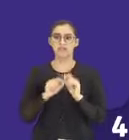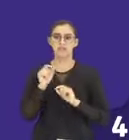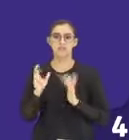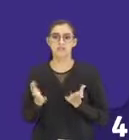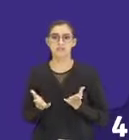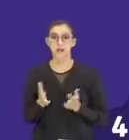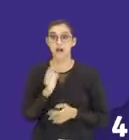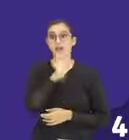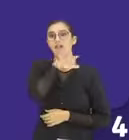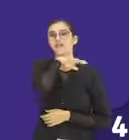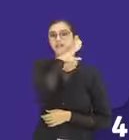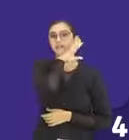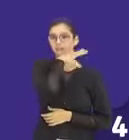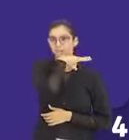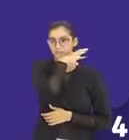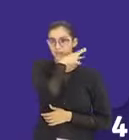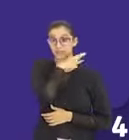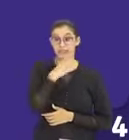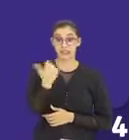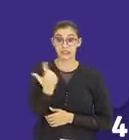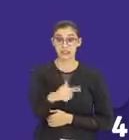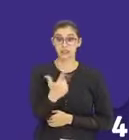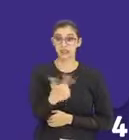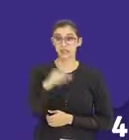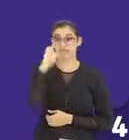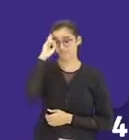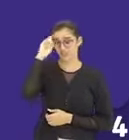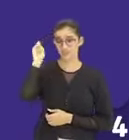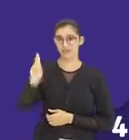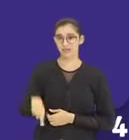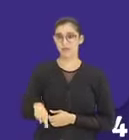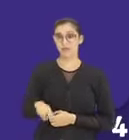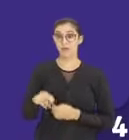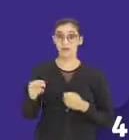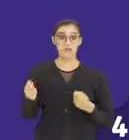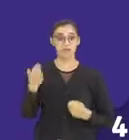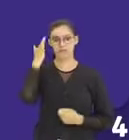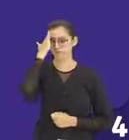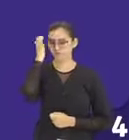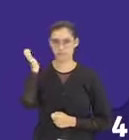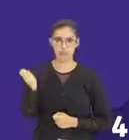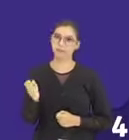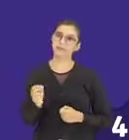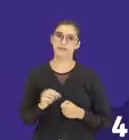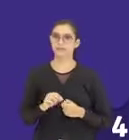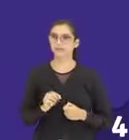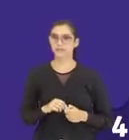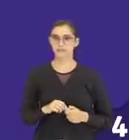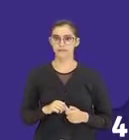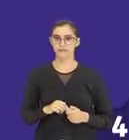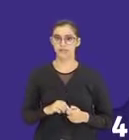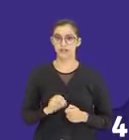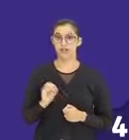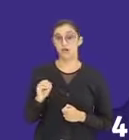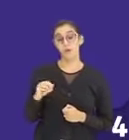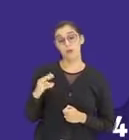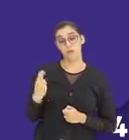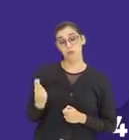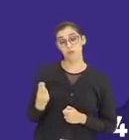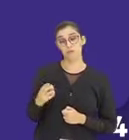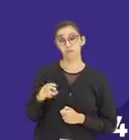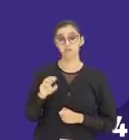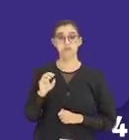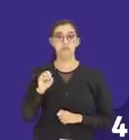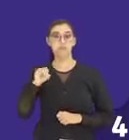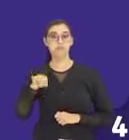uma racionalidade. Eles não sabem o que estão fazendo, podemos dizer assim. Ou, se sabem,